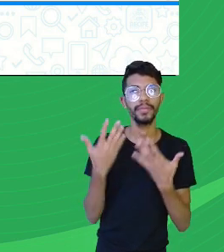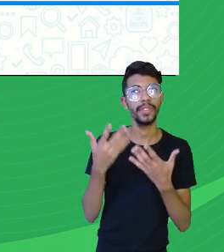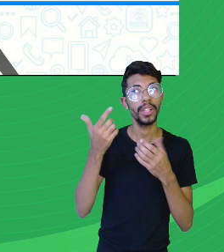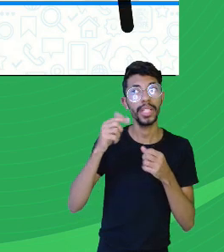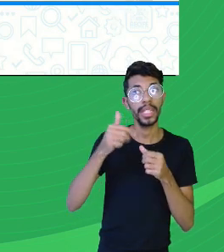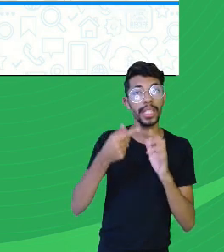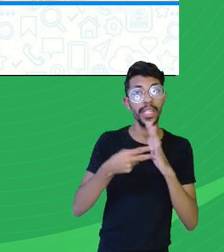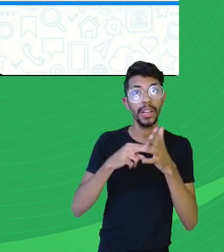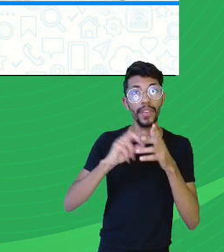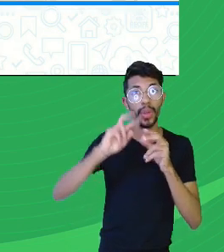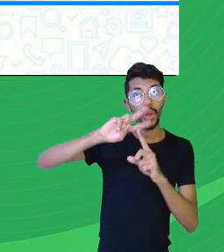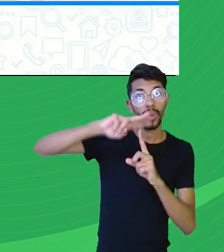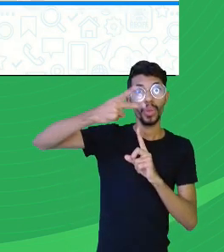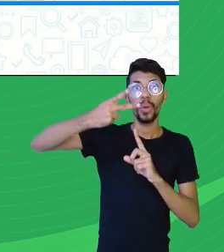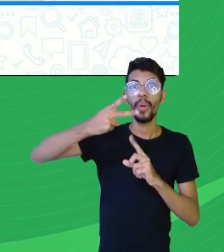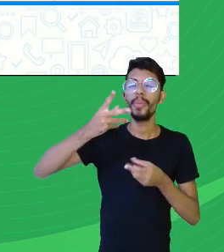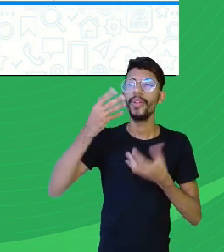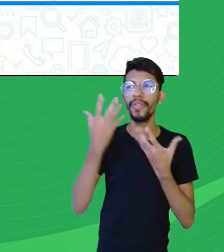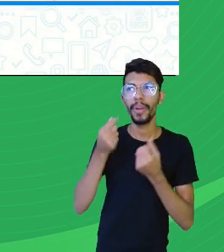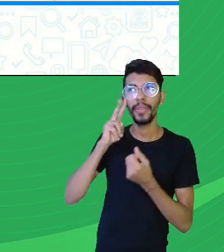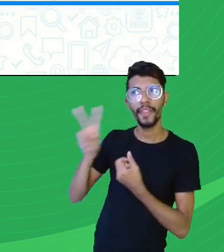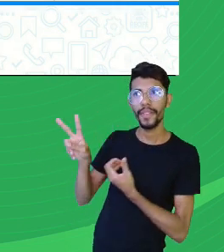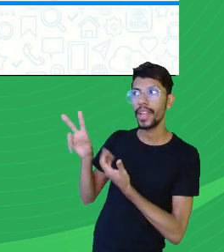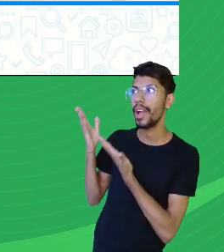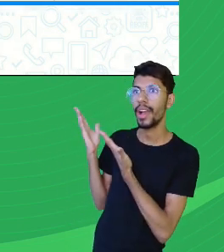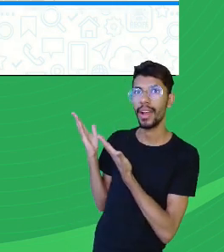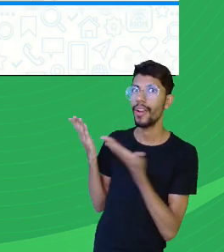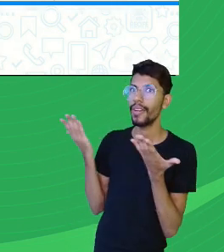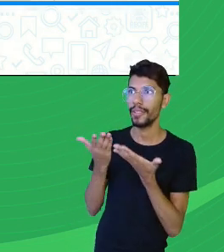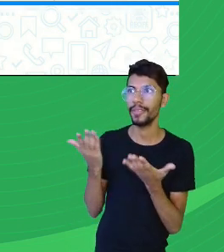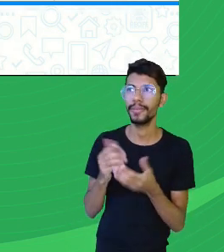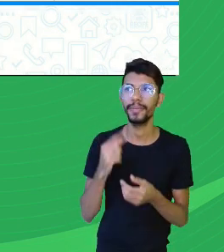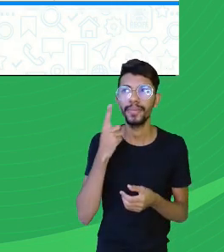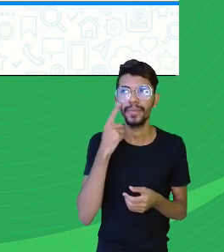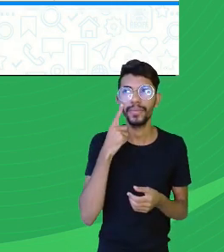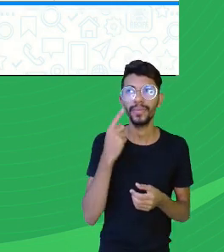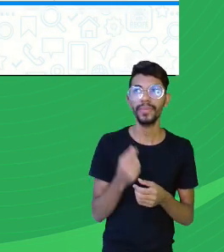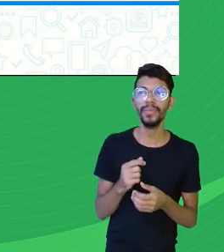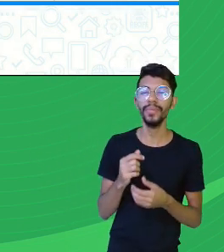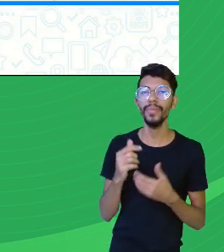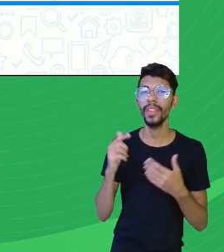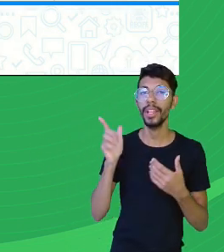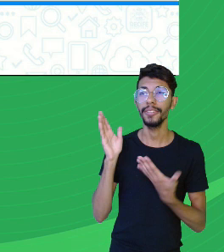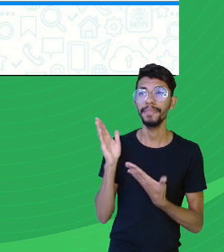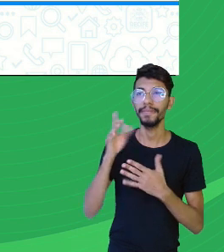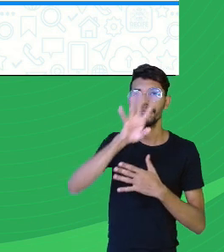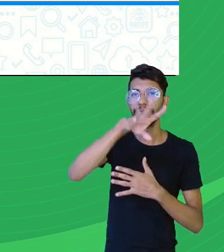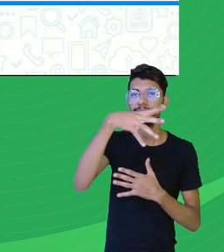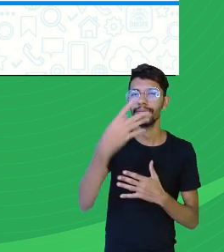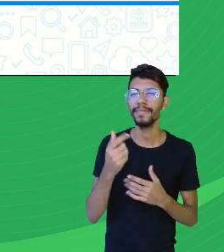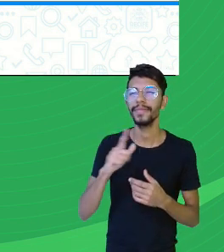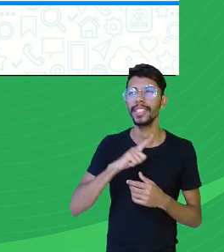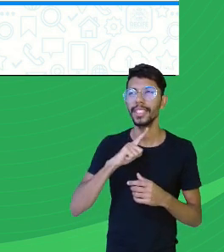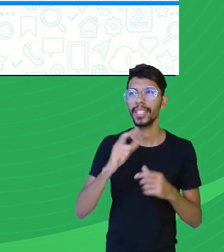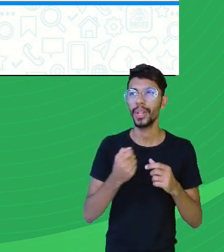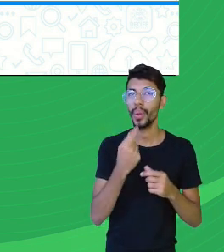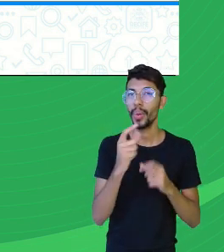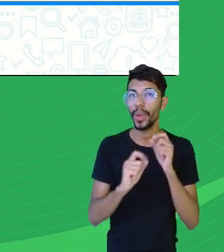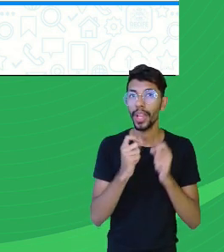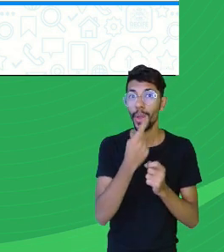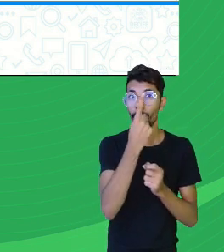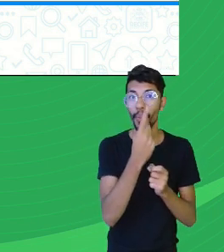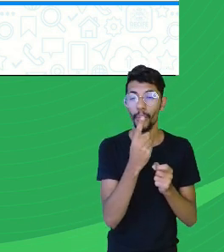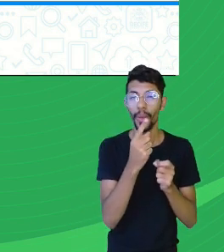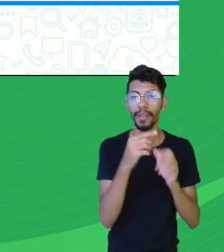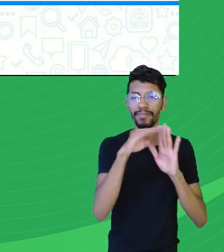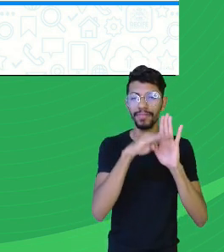próxima aí. Olha só a nossa tabela e ali temos a segunda receita, porque ela vai fazer